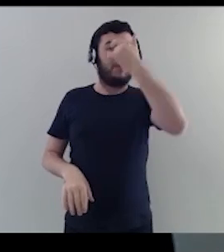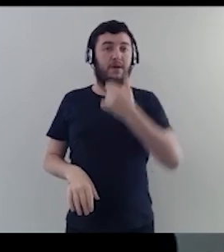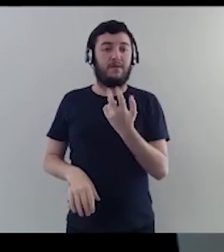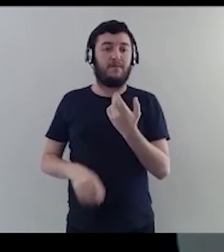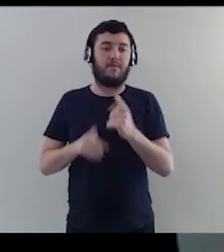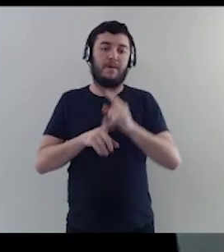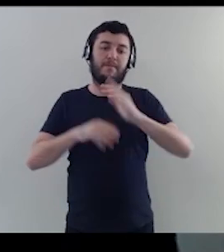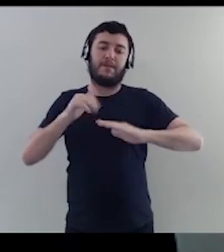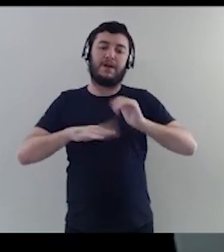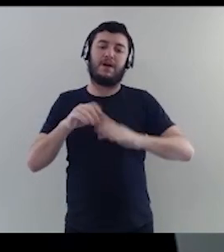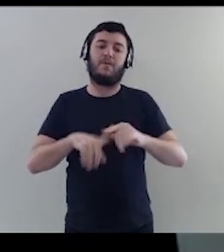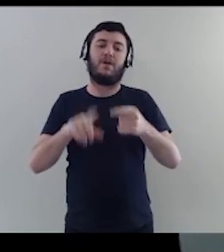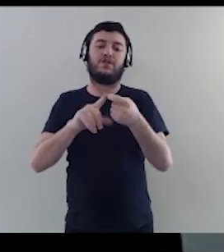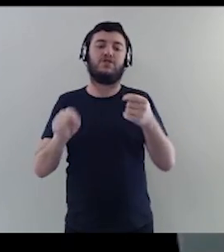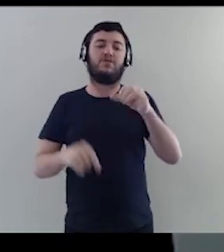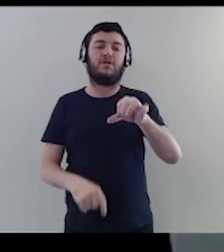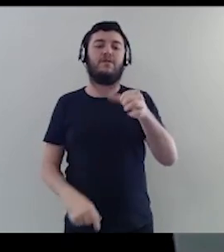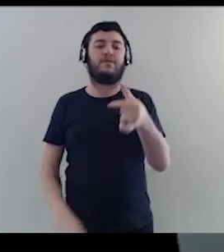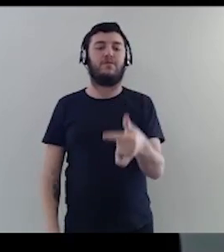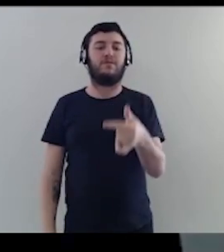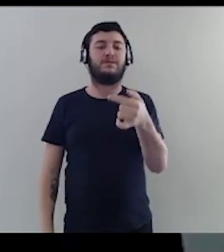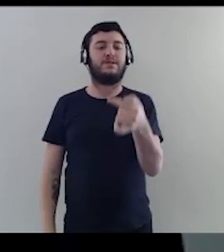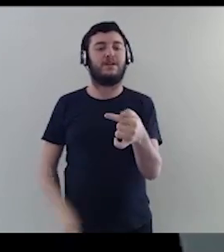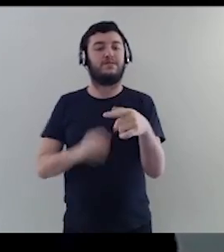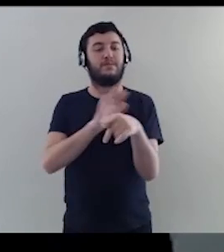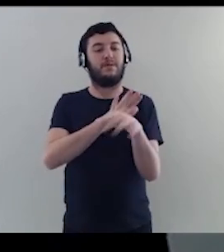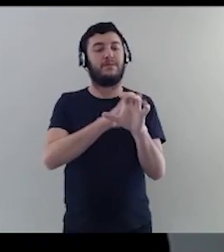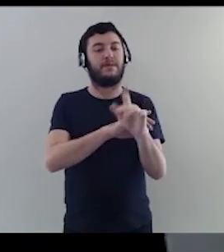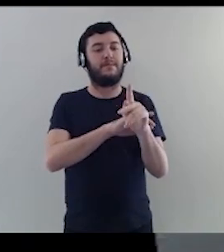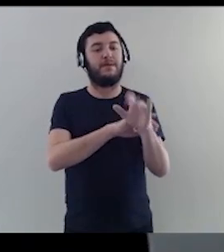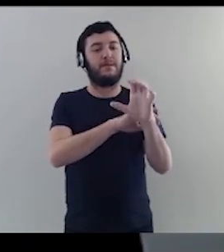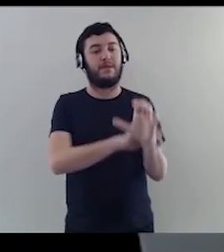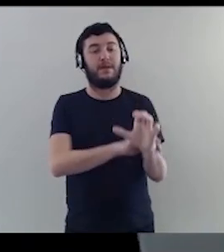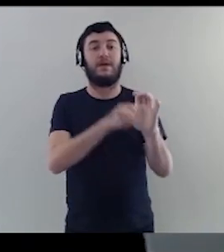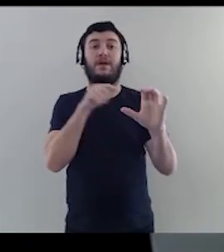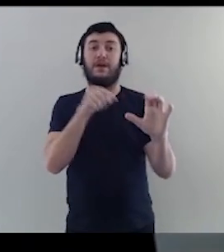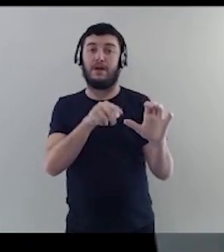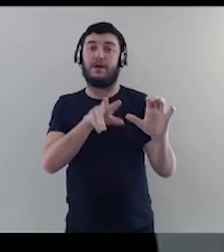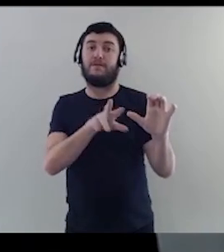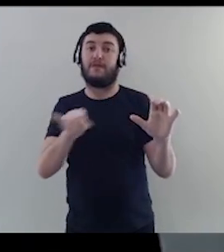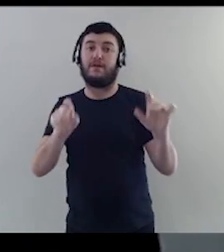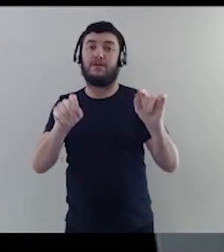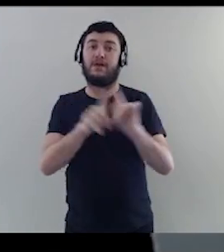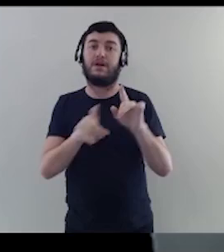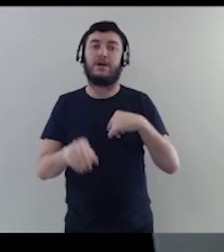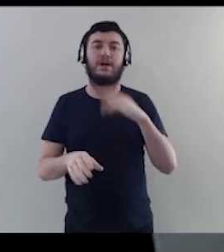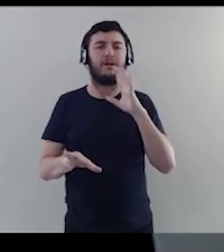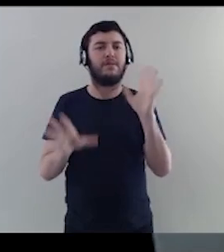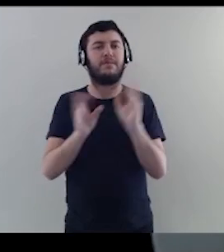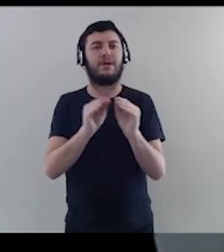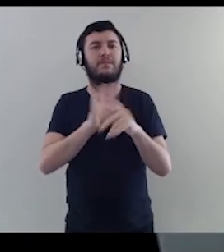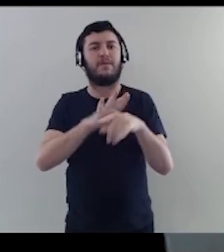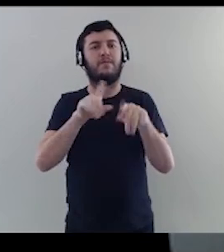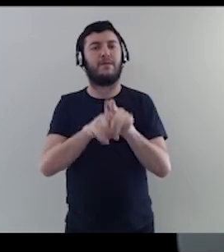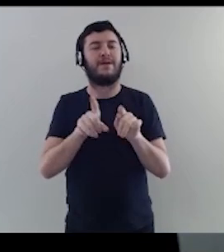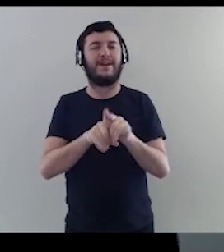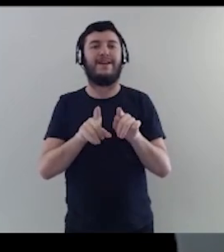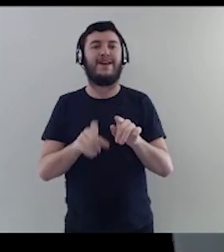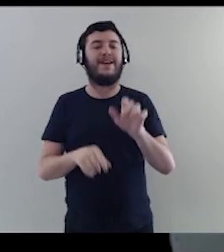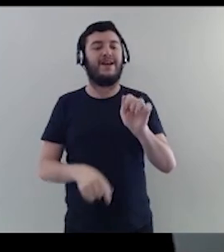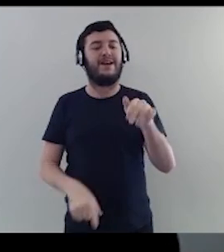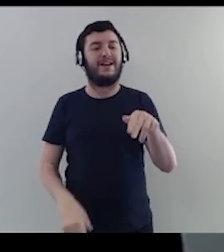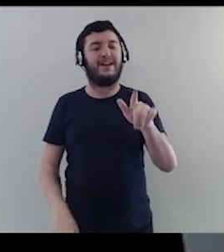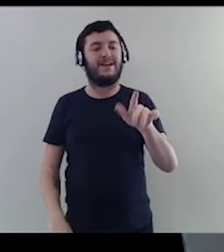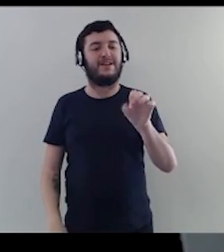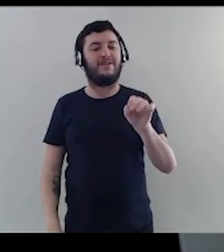artigo 927, parágrafo 3º do Código de Processo Civil, que prevê a figura que os anglo-saxónicos chamam